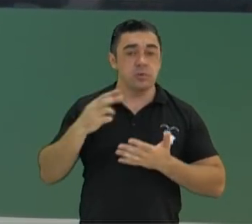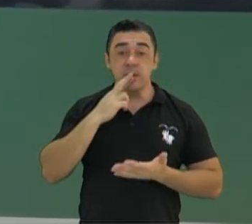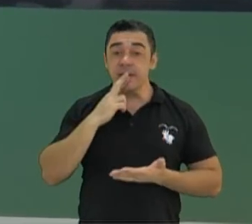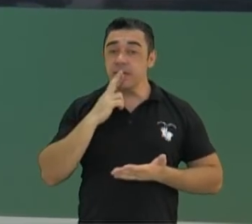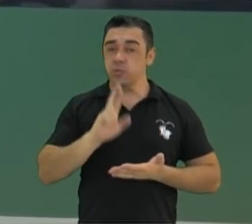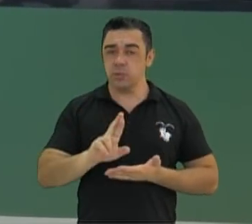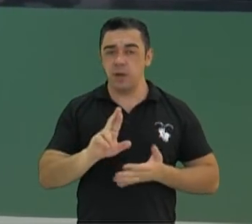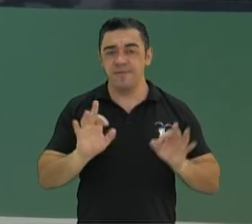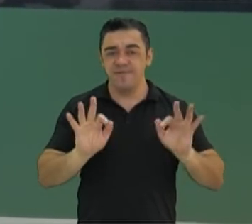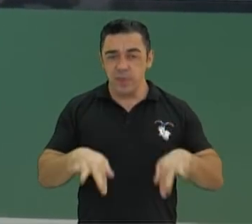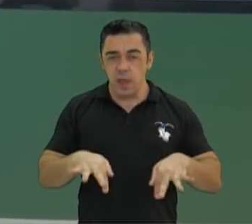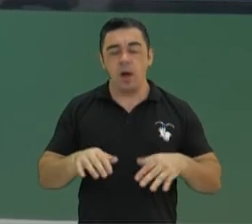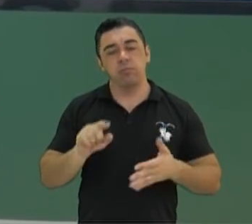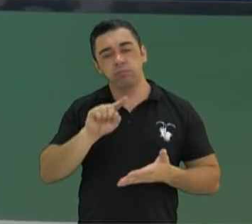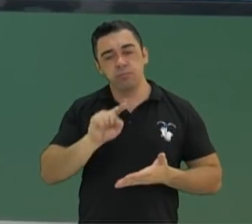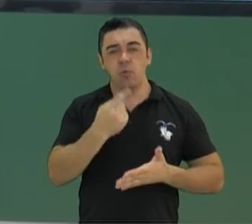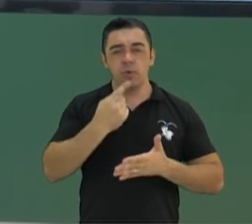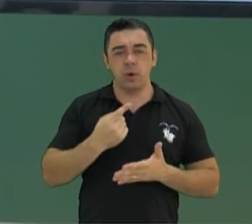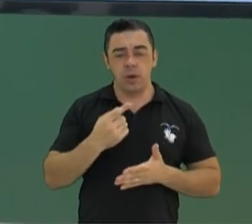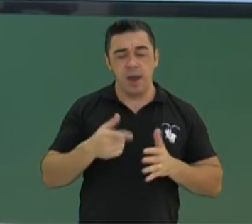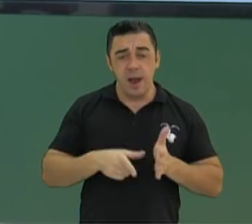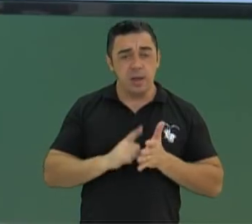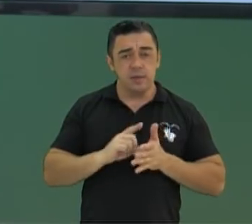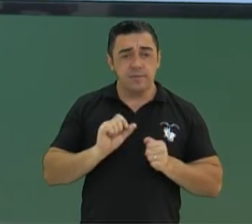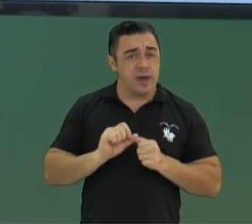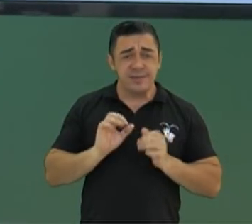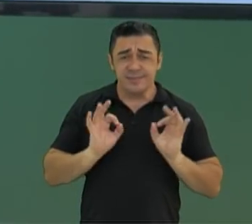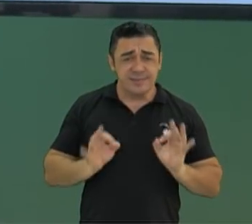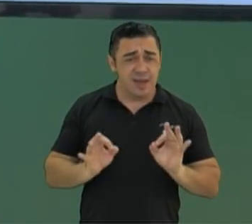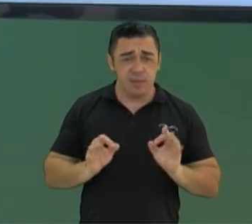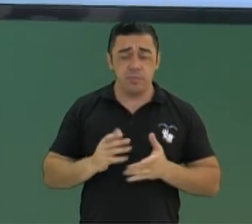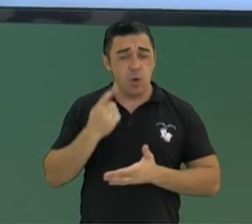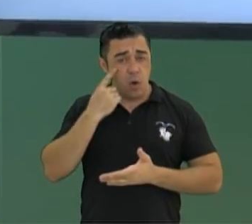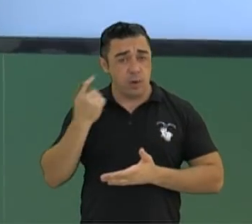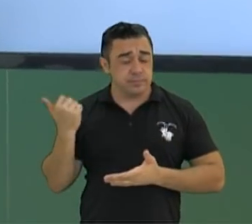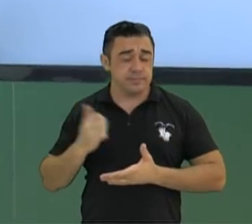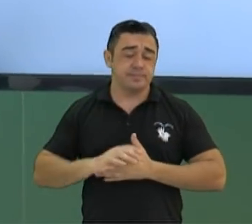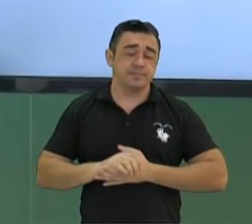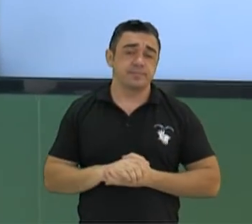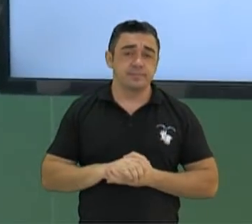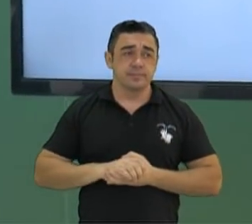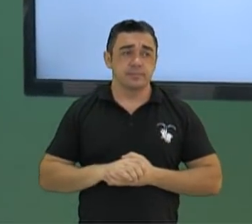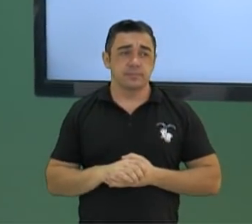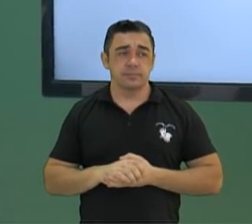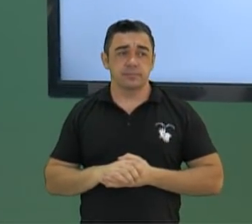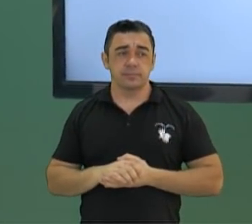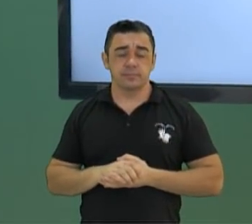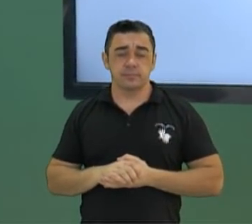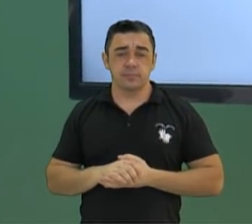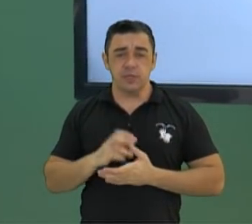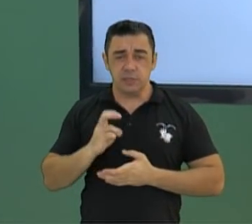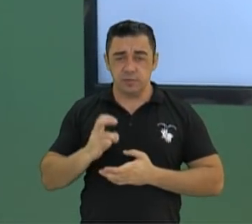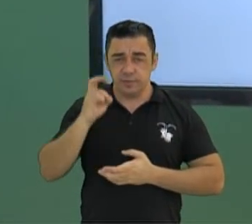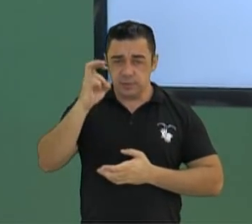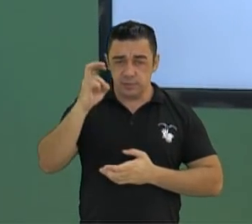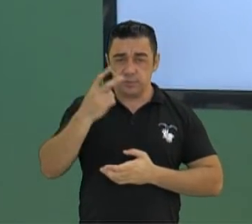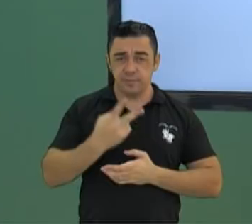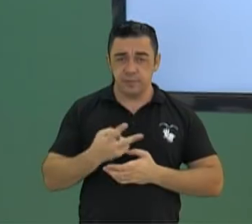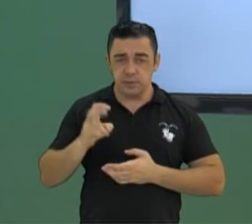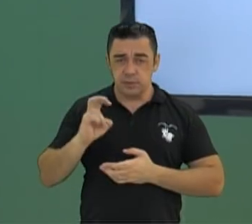resultado. O resto da conta a gente faz como sempre fez. Quer ver? Olha aqui então. 5 vezes